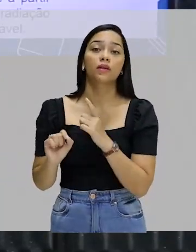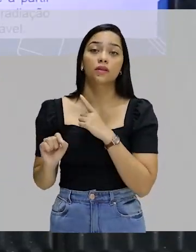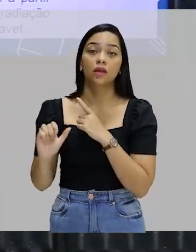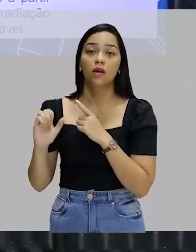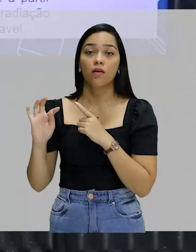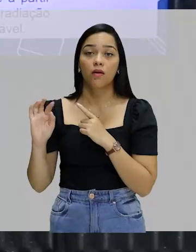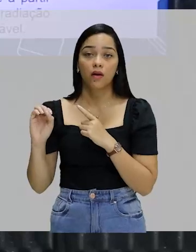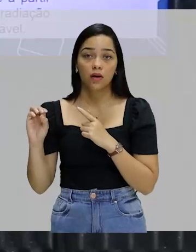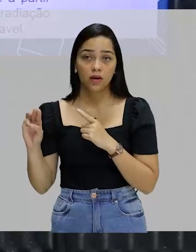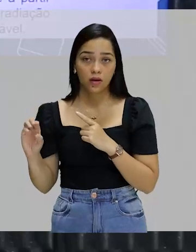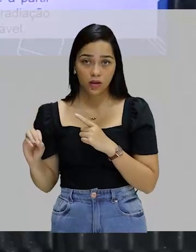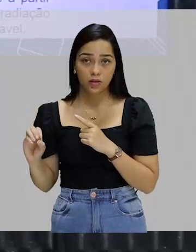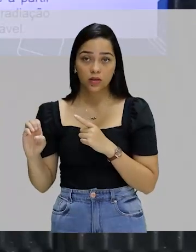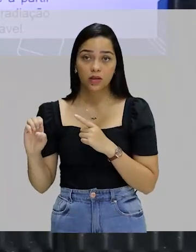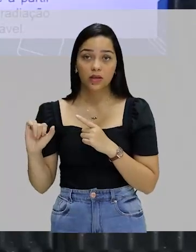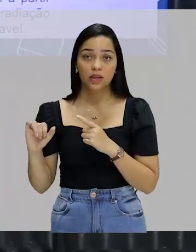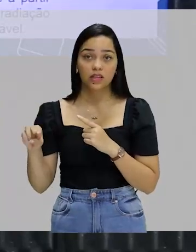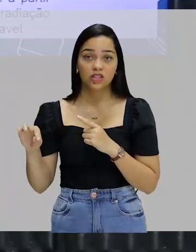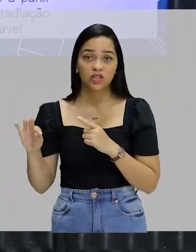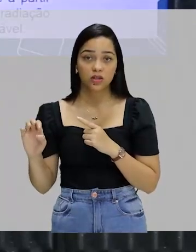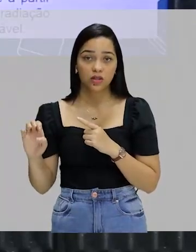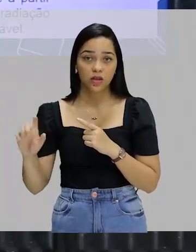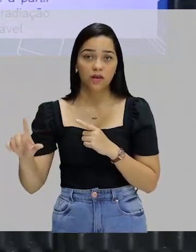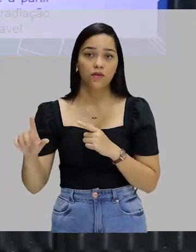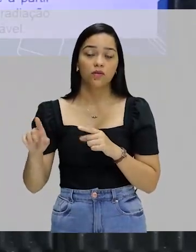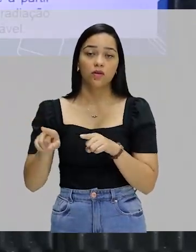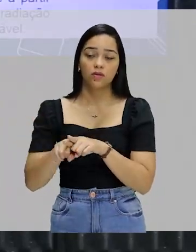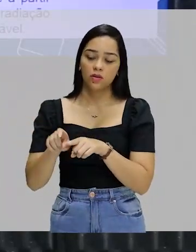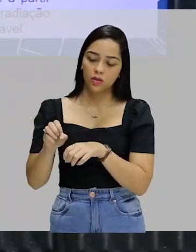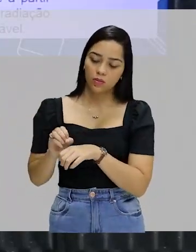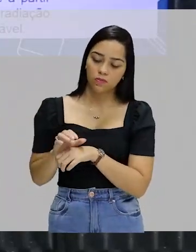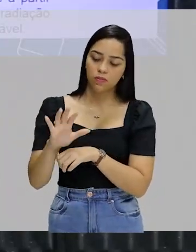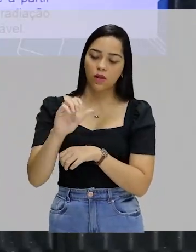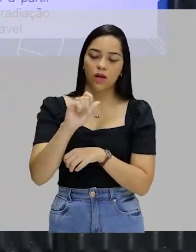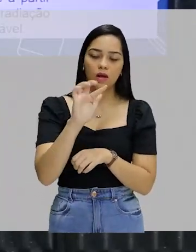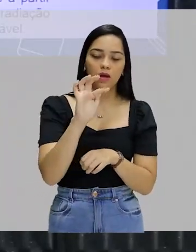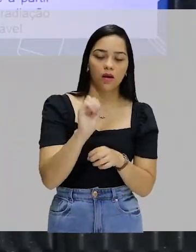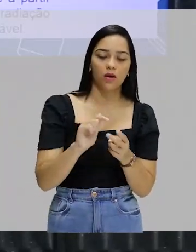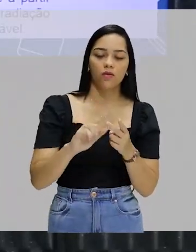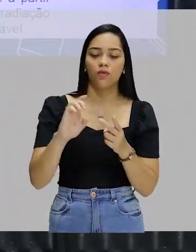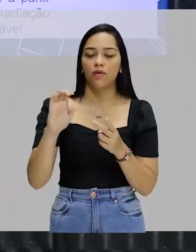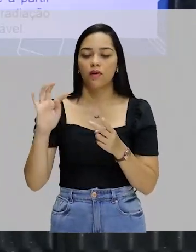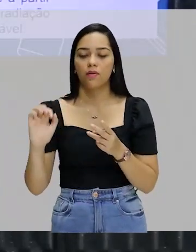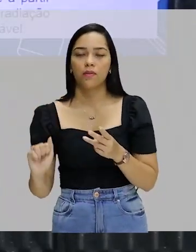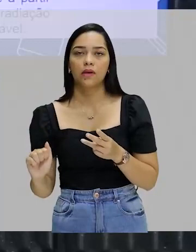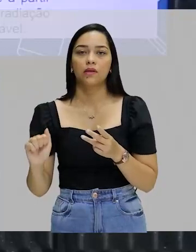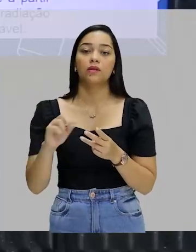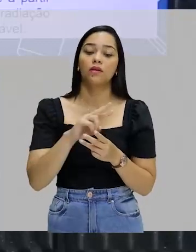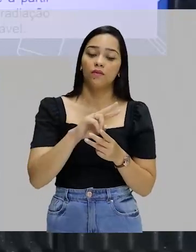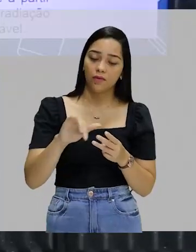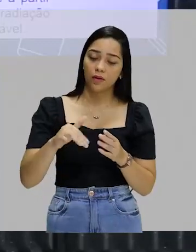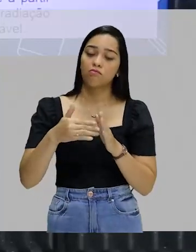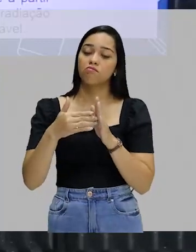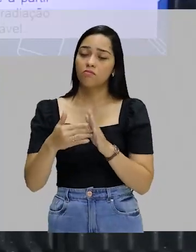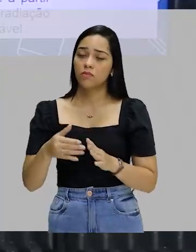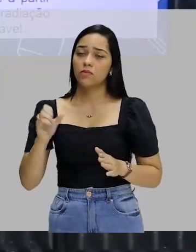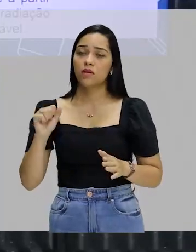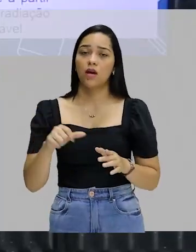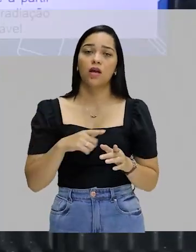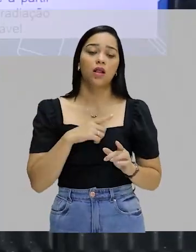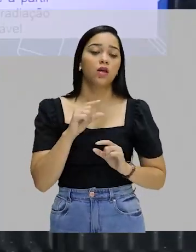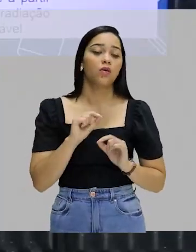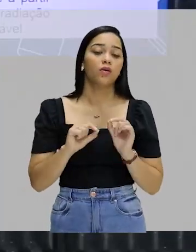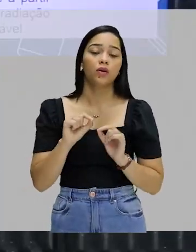um átomo estável. Então, essa emissão de partículas alfa, beta, vai permanecer até